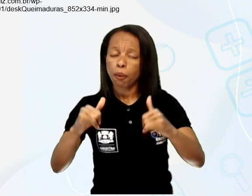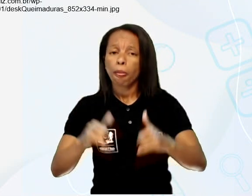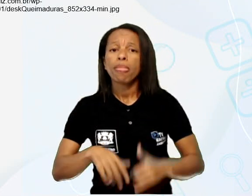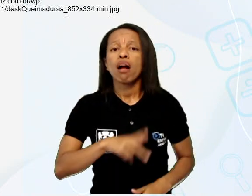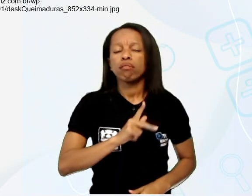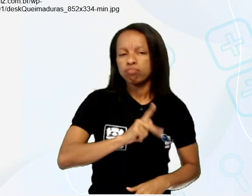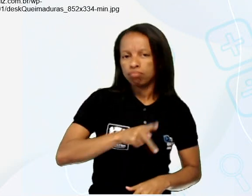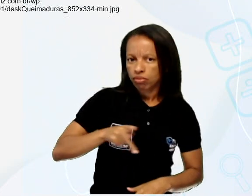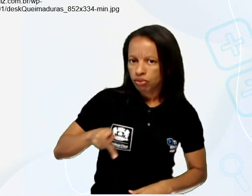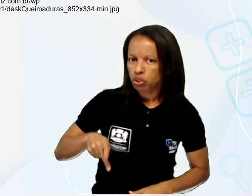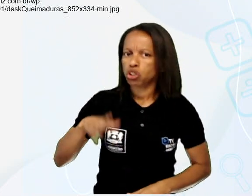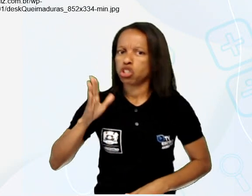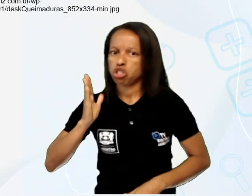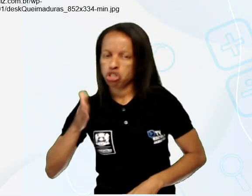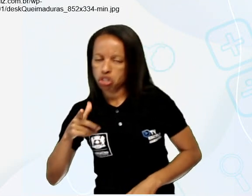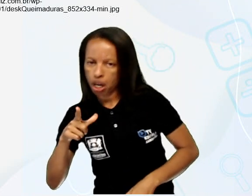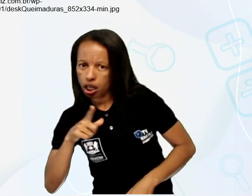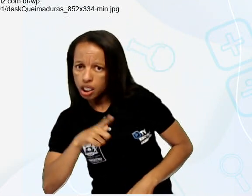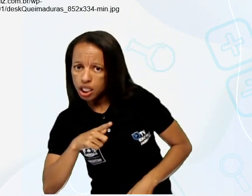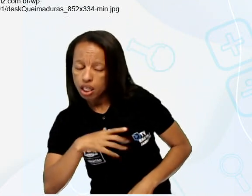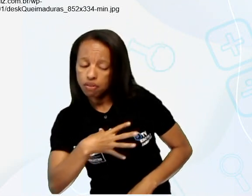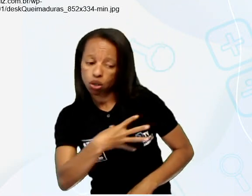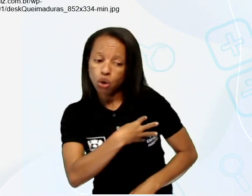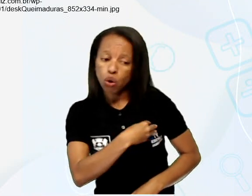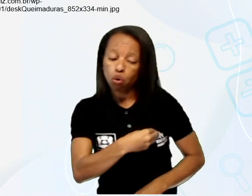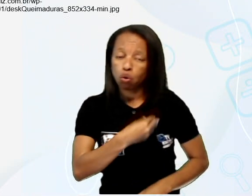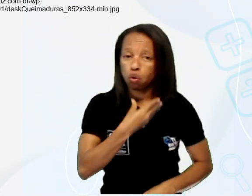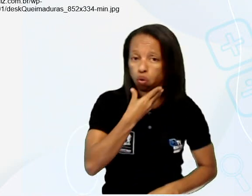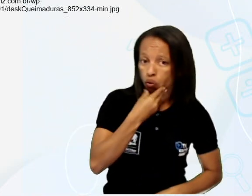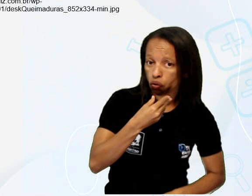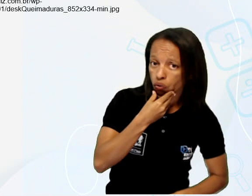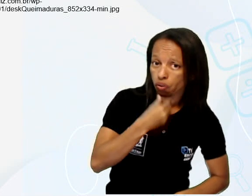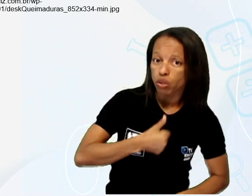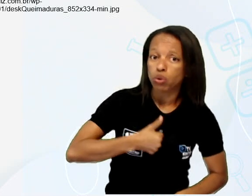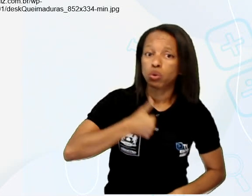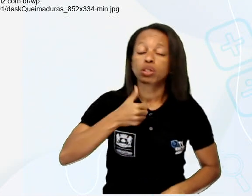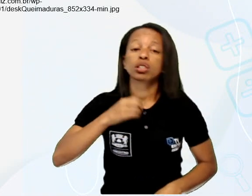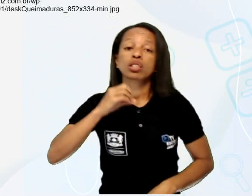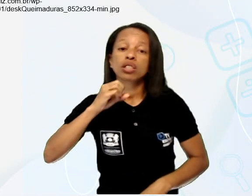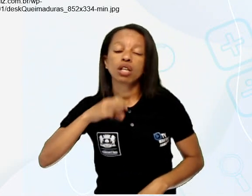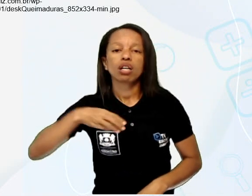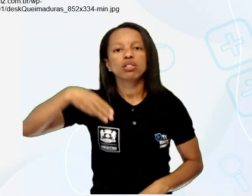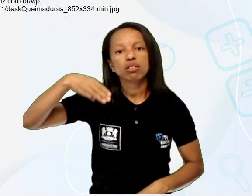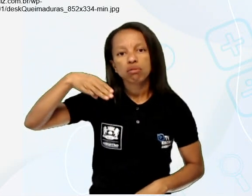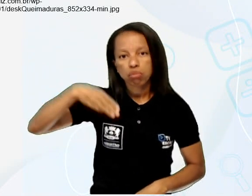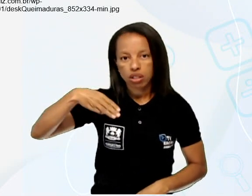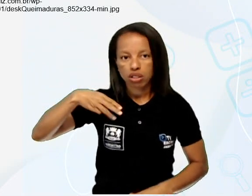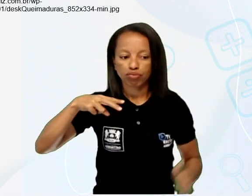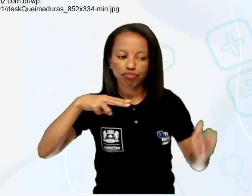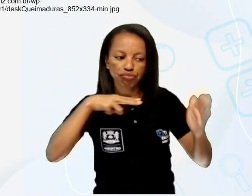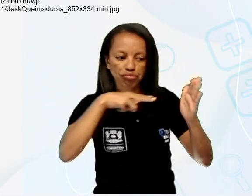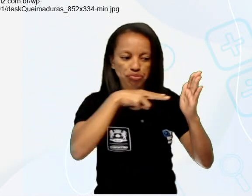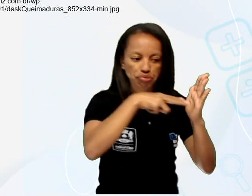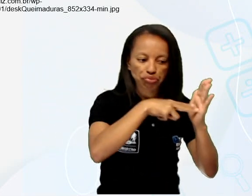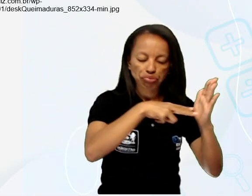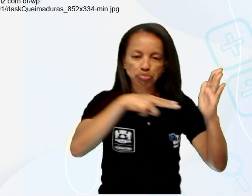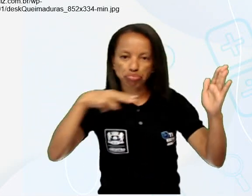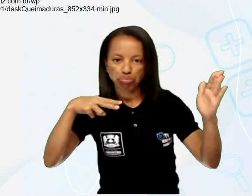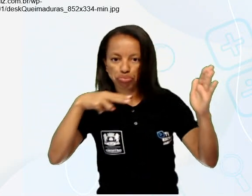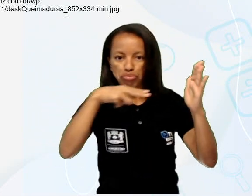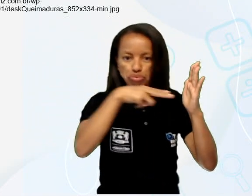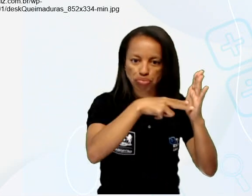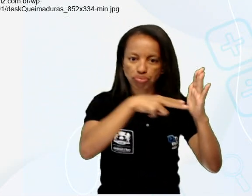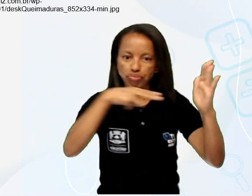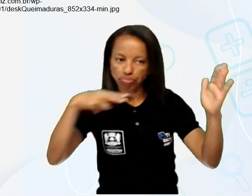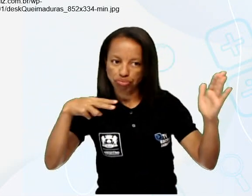10 meses, a gente colocava os protetores de tomadinha lá, e ele tirava a tomada, levou uns 3 choques. Para